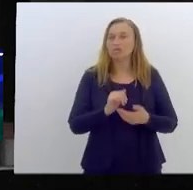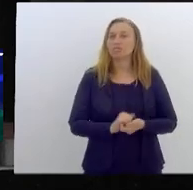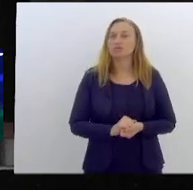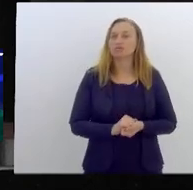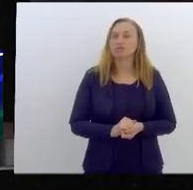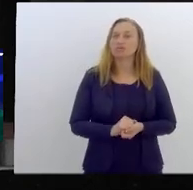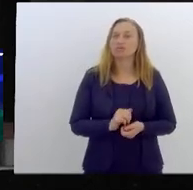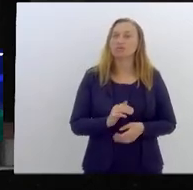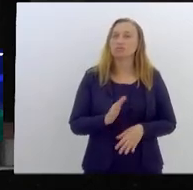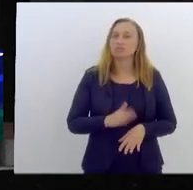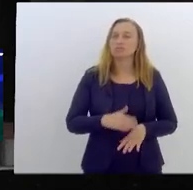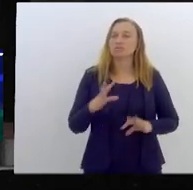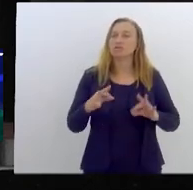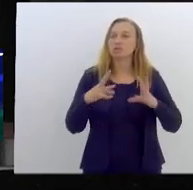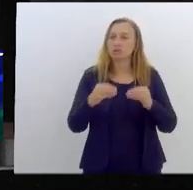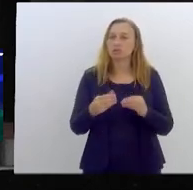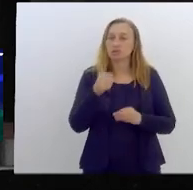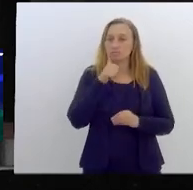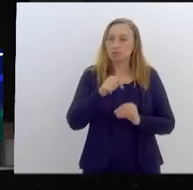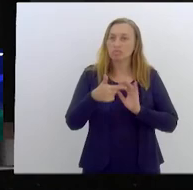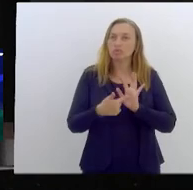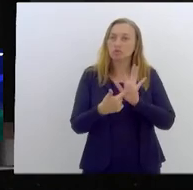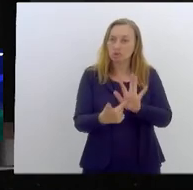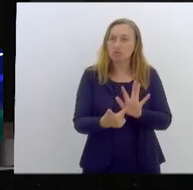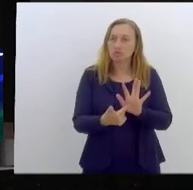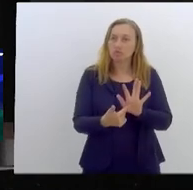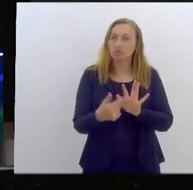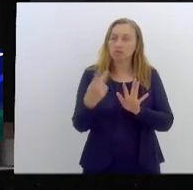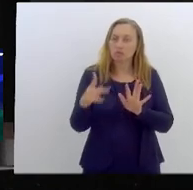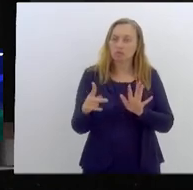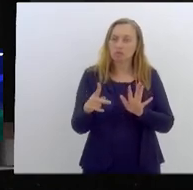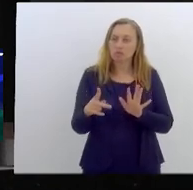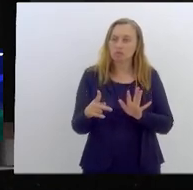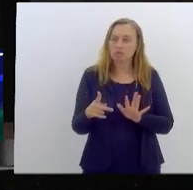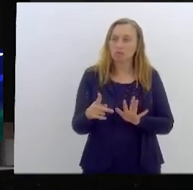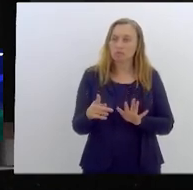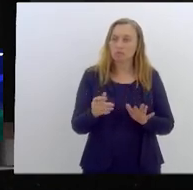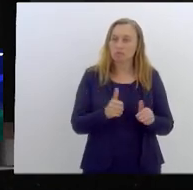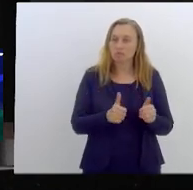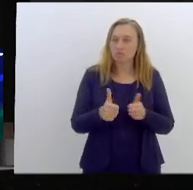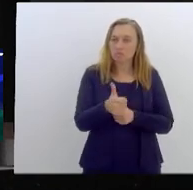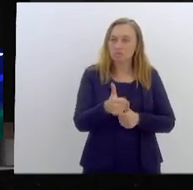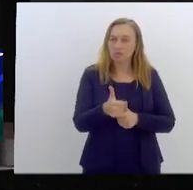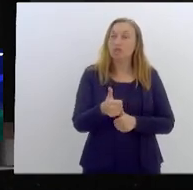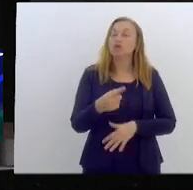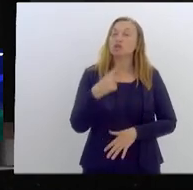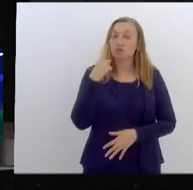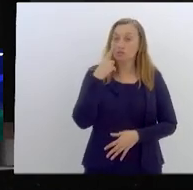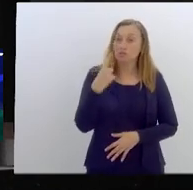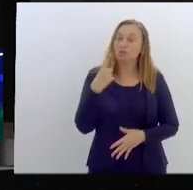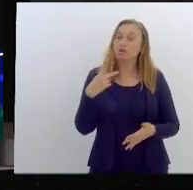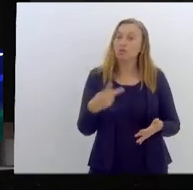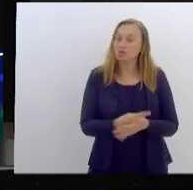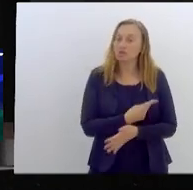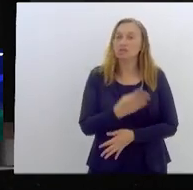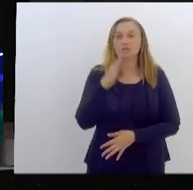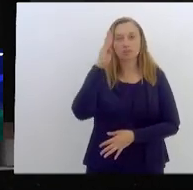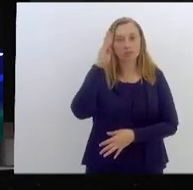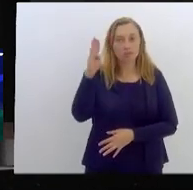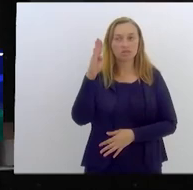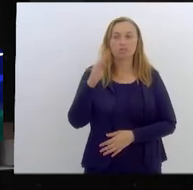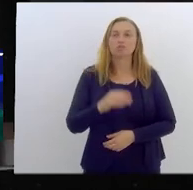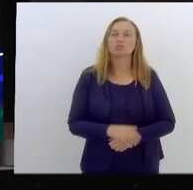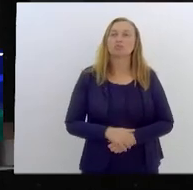do que nunca, as mulheres mostraram o seu protagonismo. E nós vimos isso acontecer